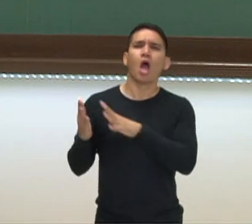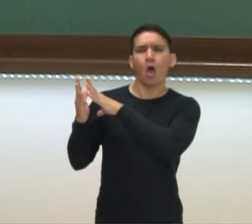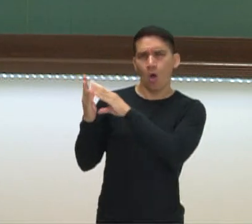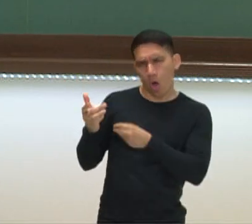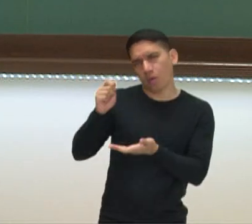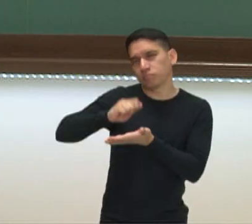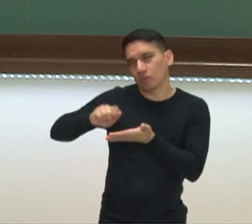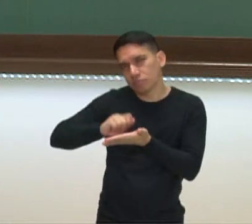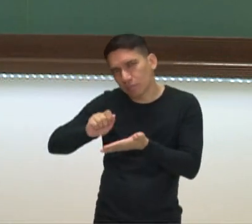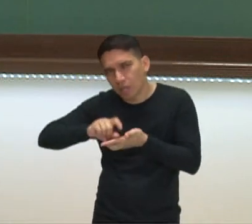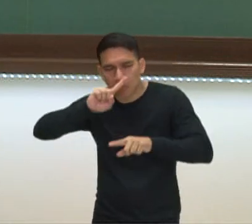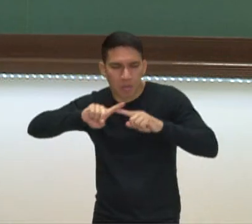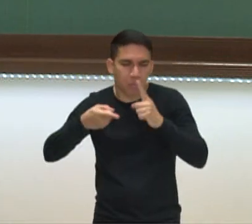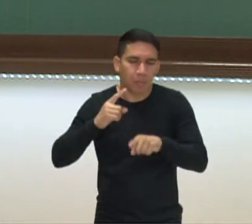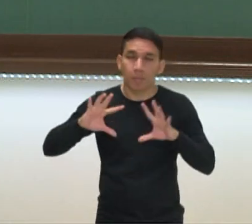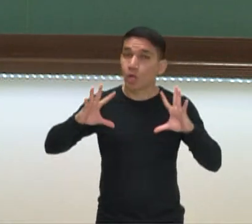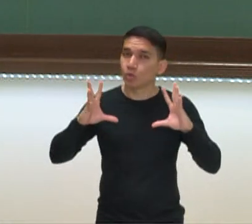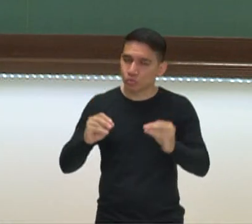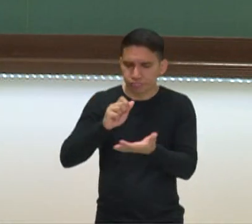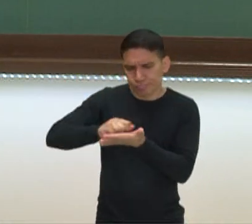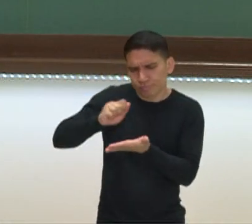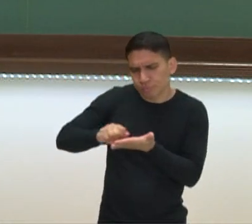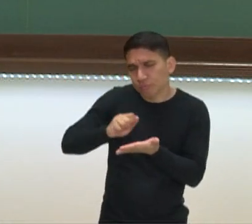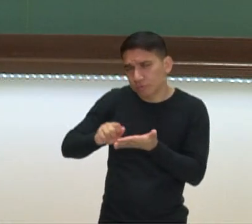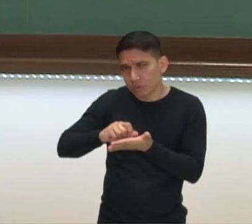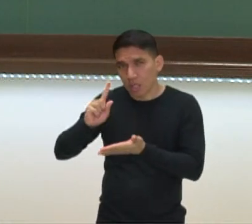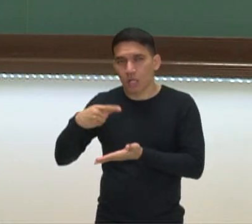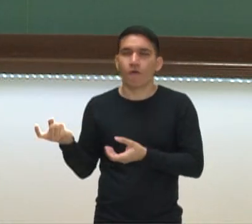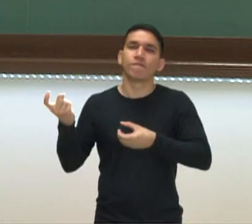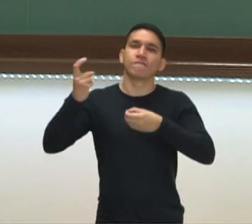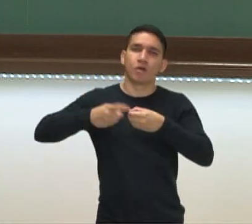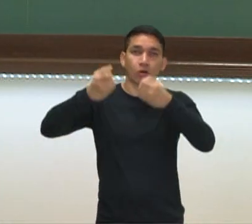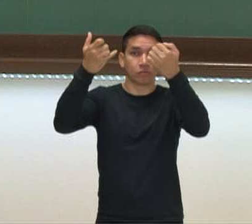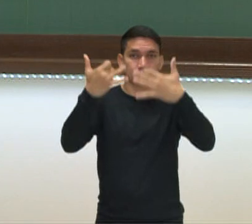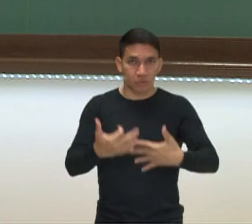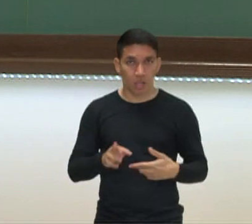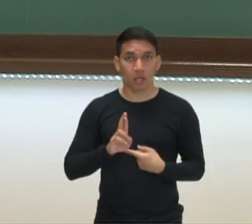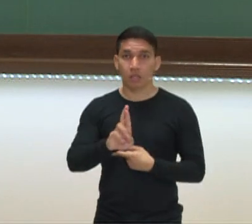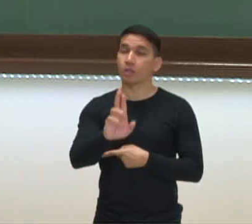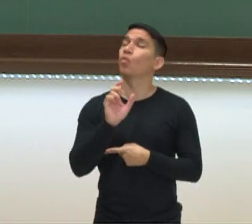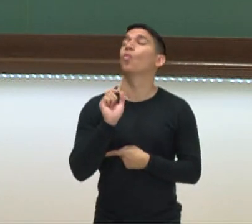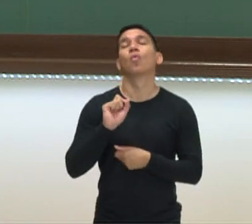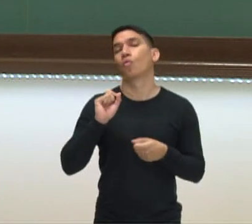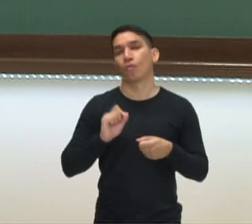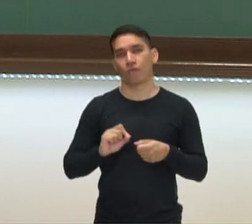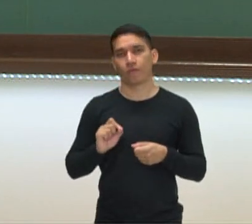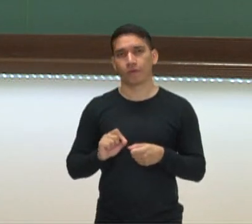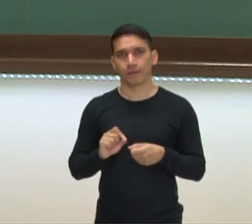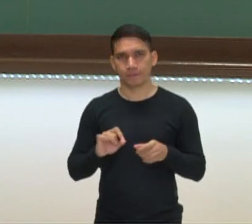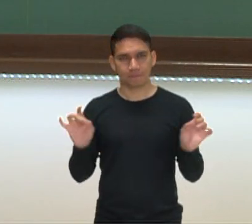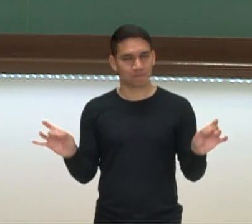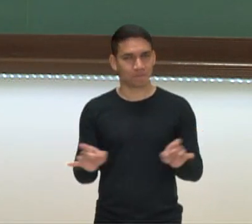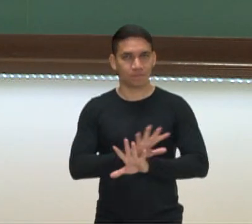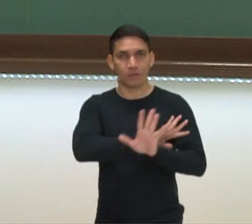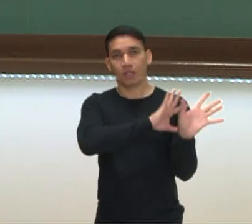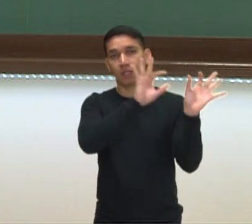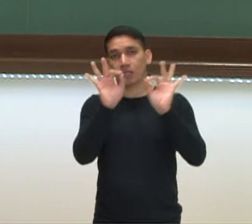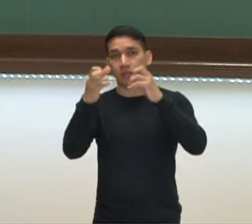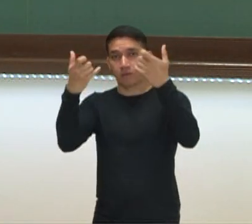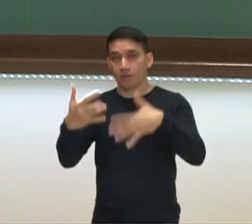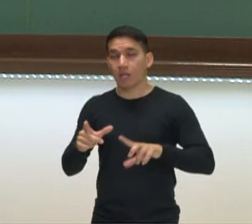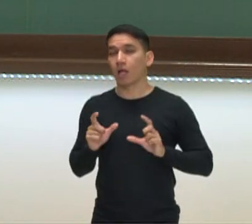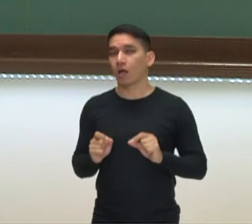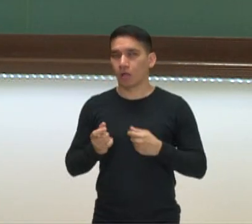as anotações, copiem ali no caderno e eu volto em seguida, então, com a finalização do que vocês